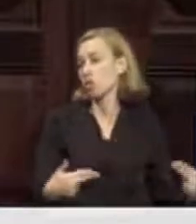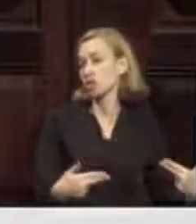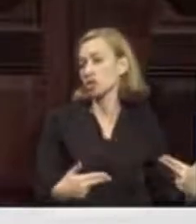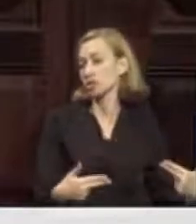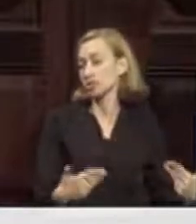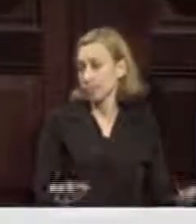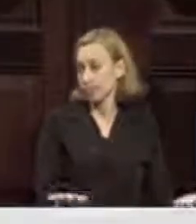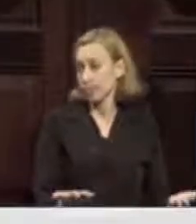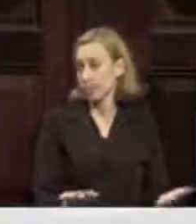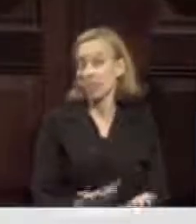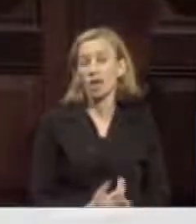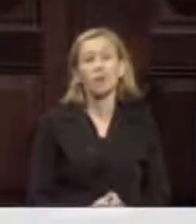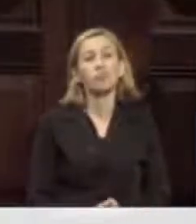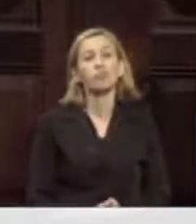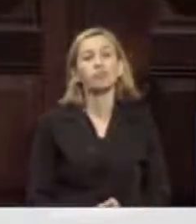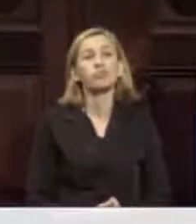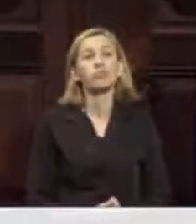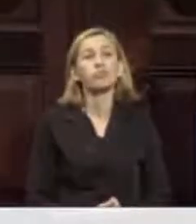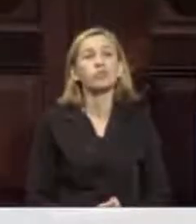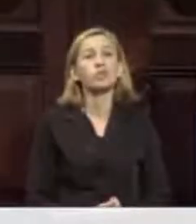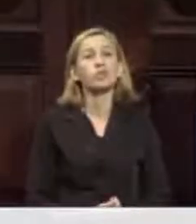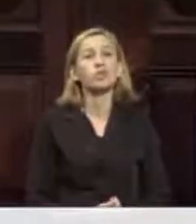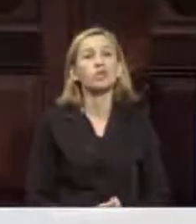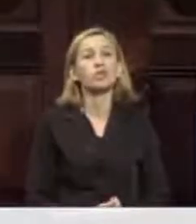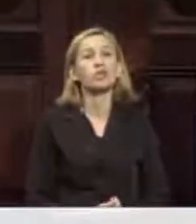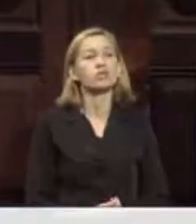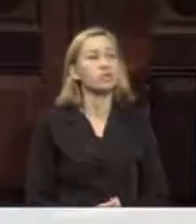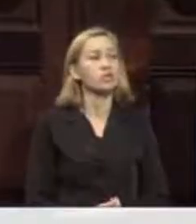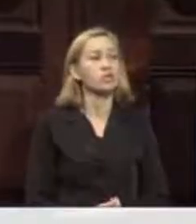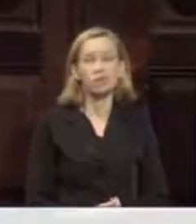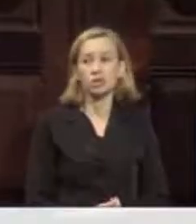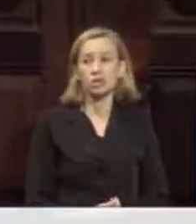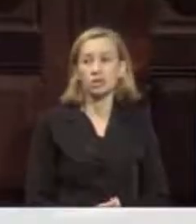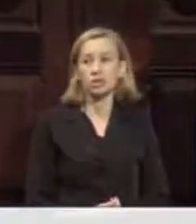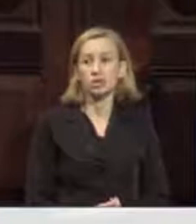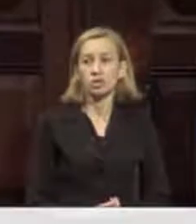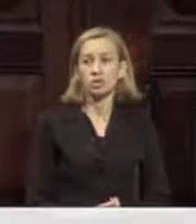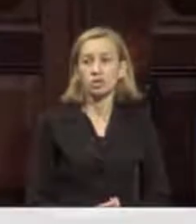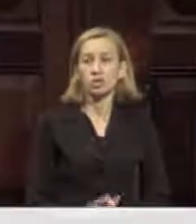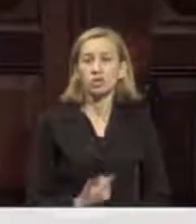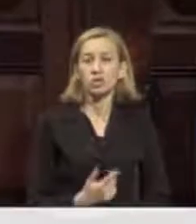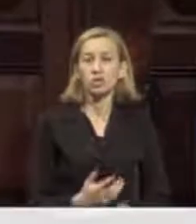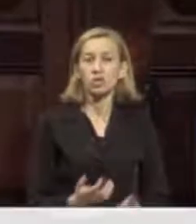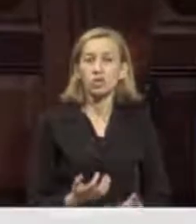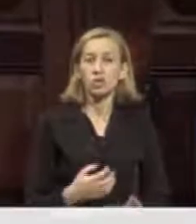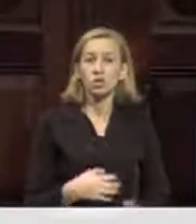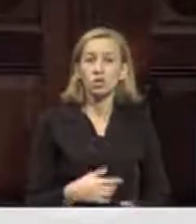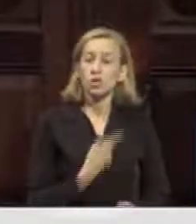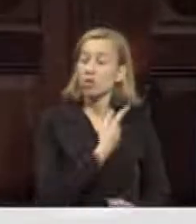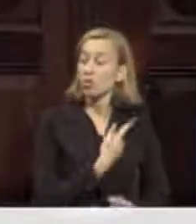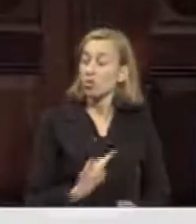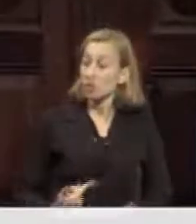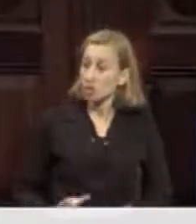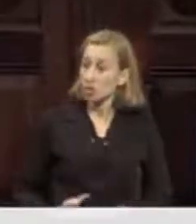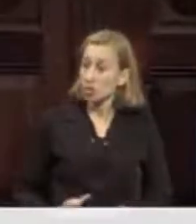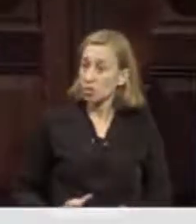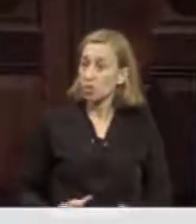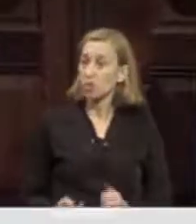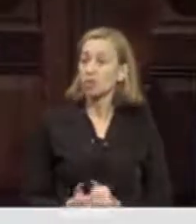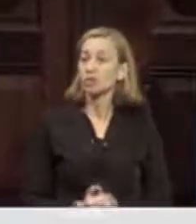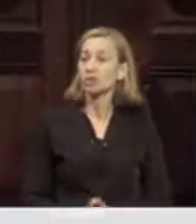A indicação vem pelo governador. Mas o governador, de